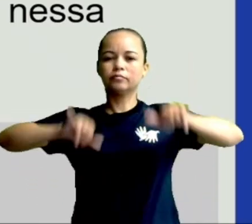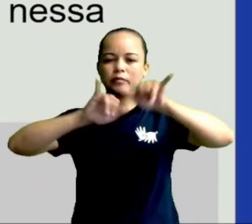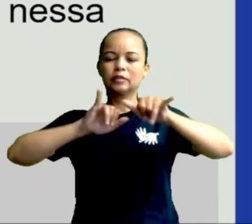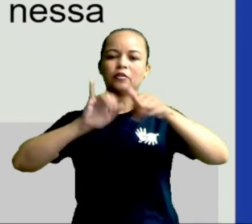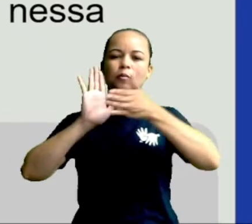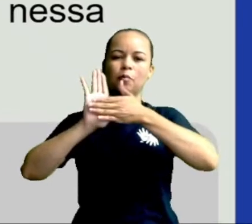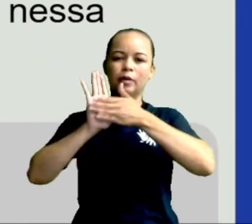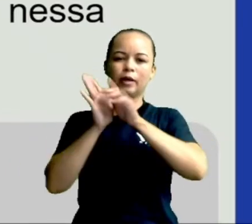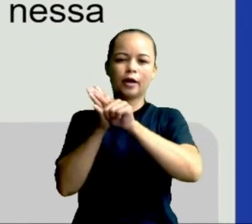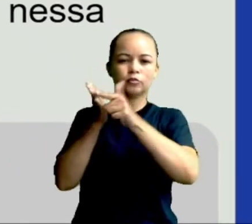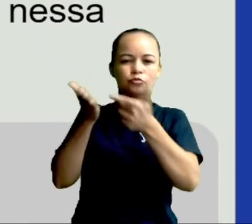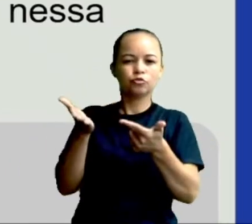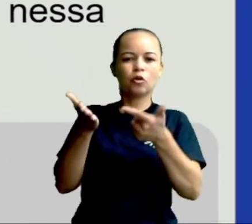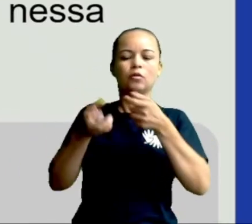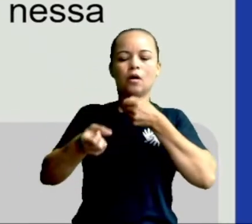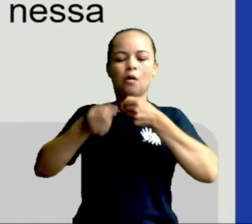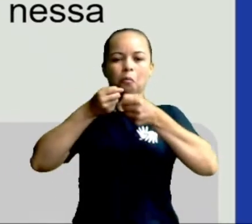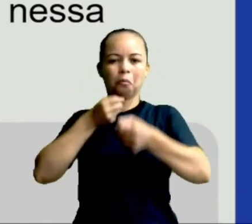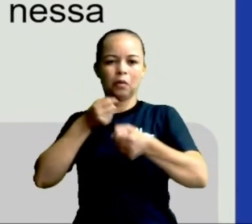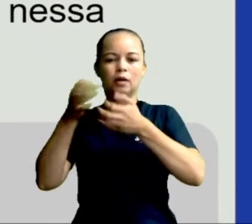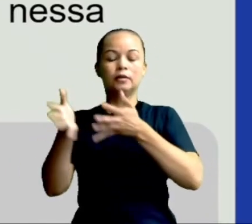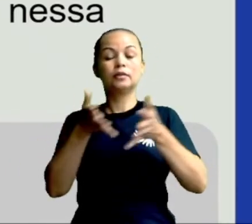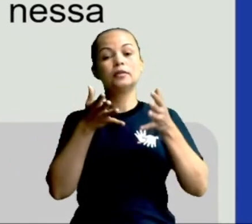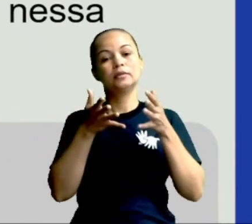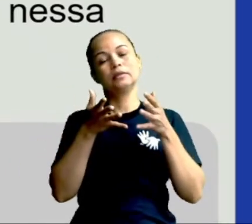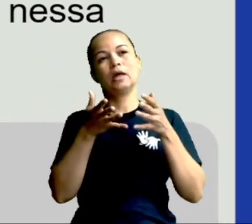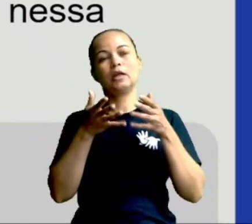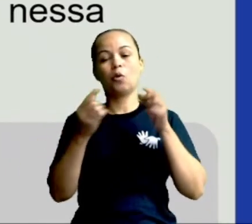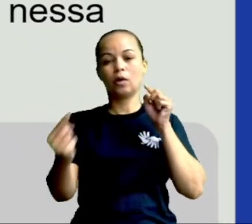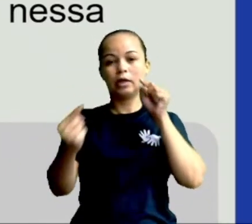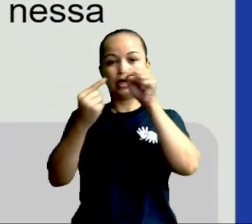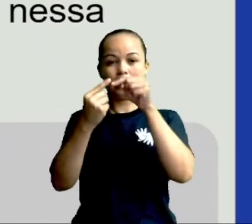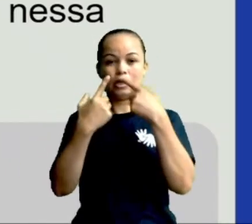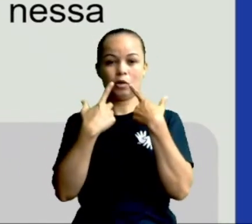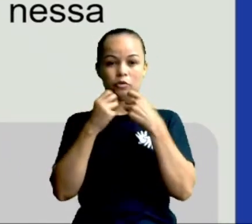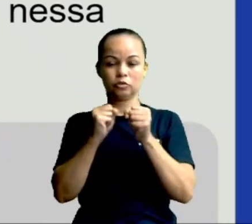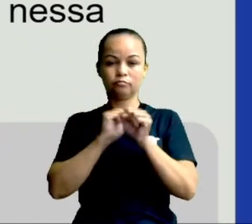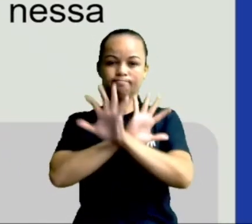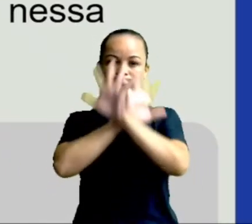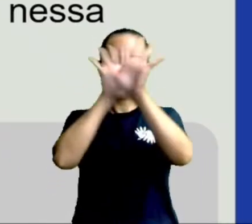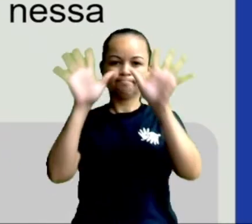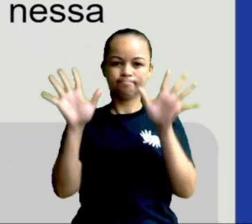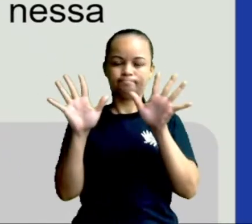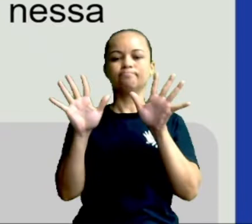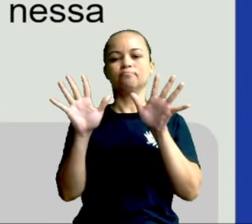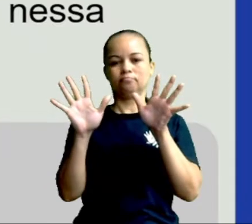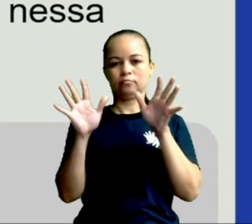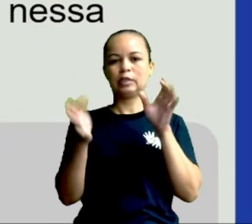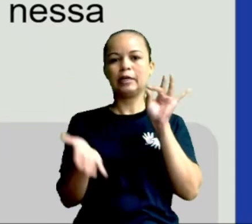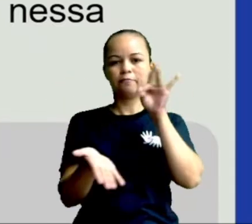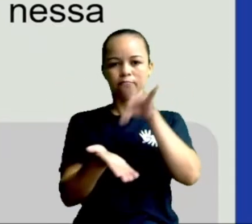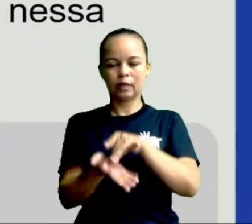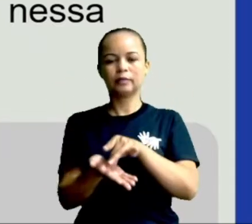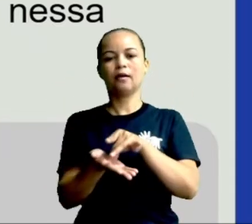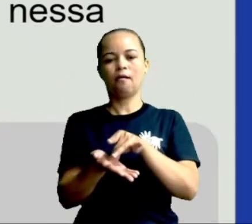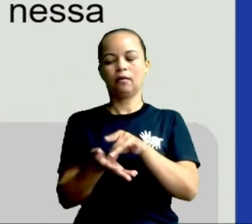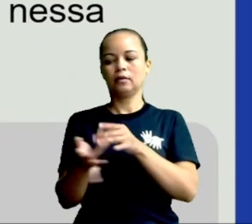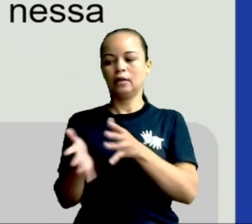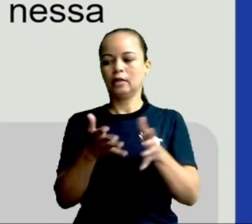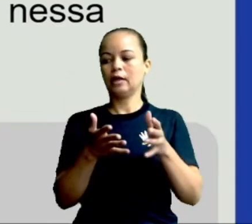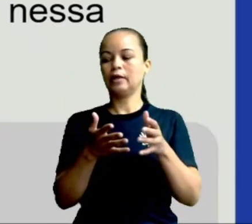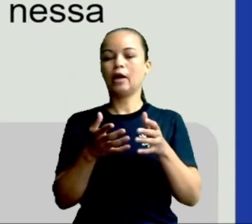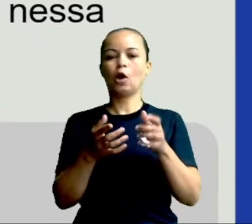em um jornal, é um texto escrito com uma linguagem objetiva, clara, uma linguagem correta, e é um texto